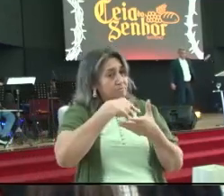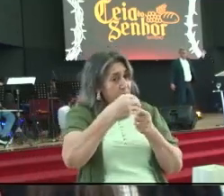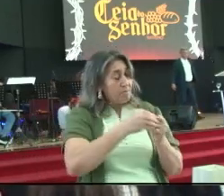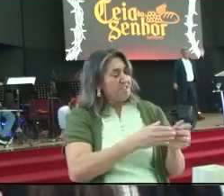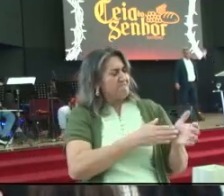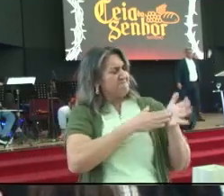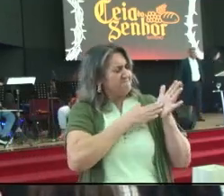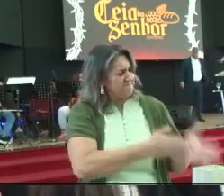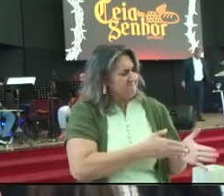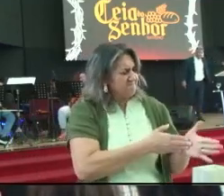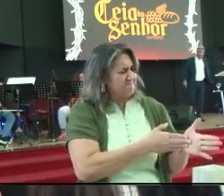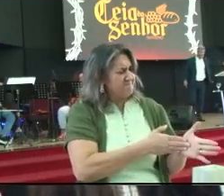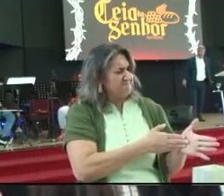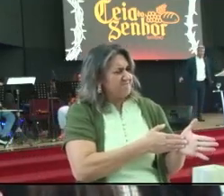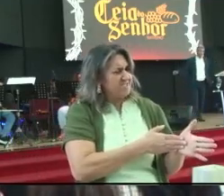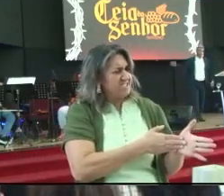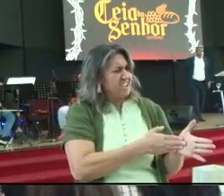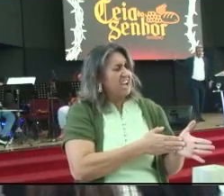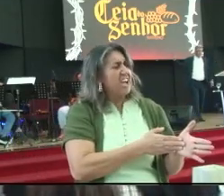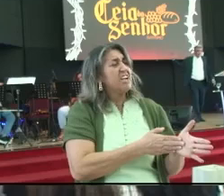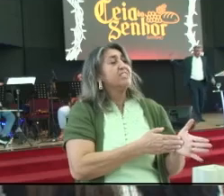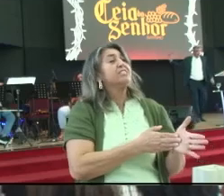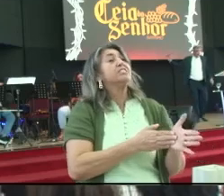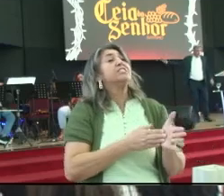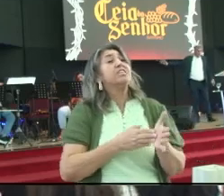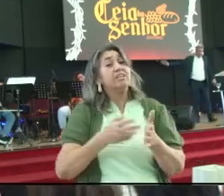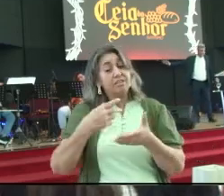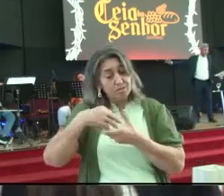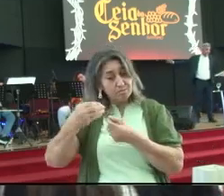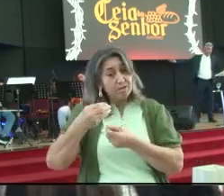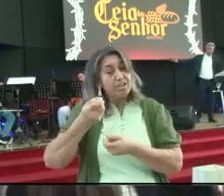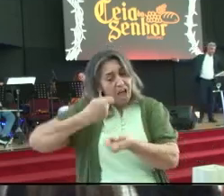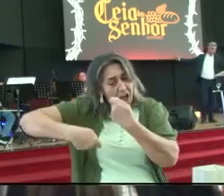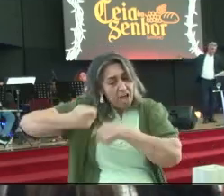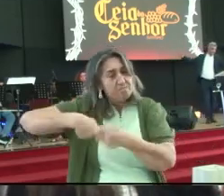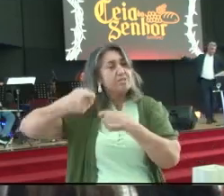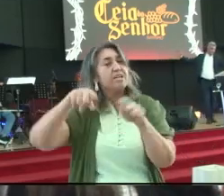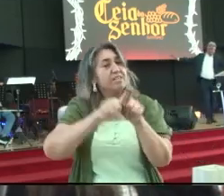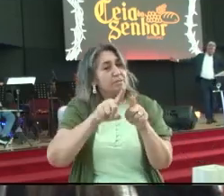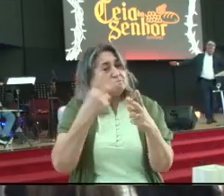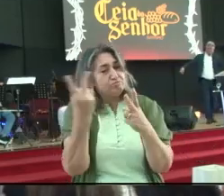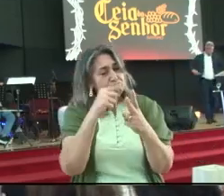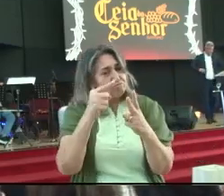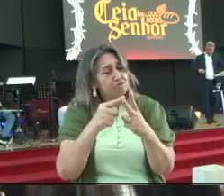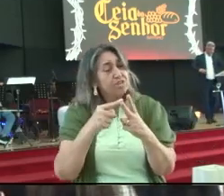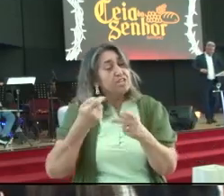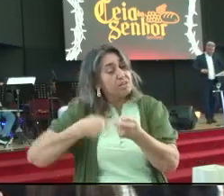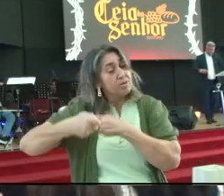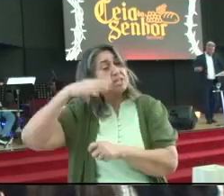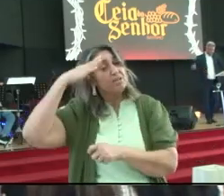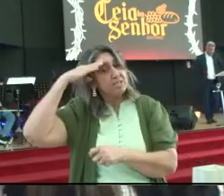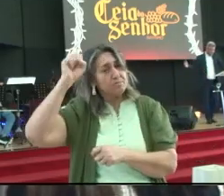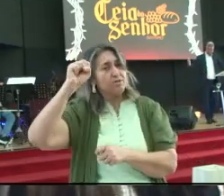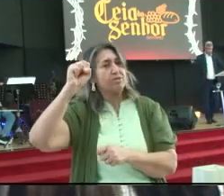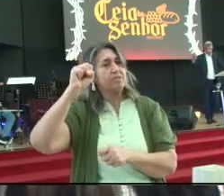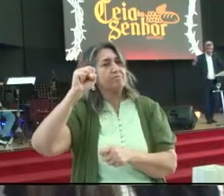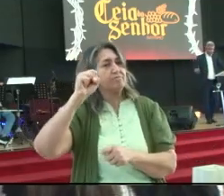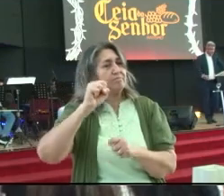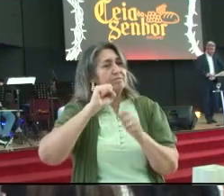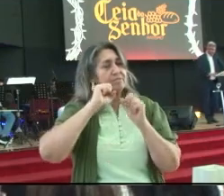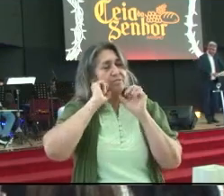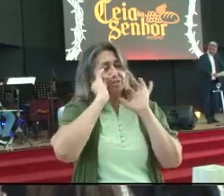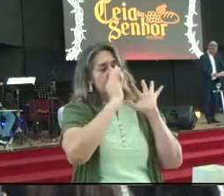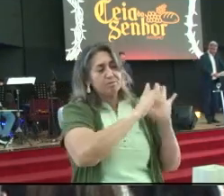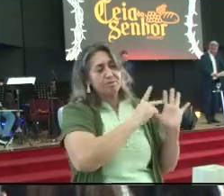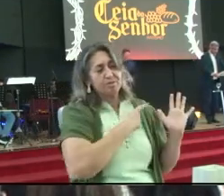fidelidade. Diga mais forte, fidelidade e administrar com sabedoria.